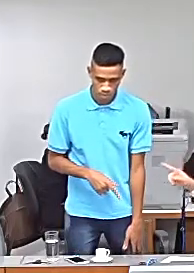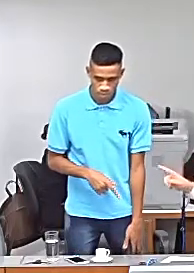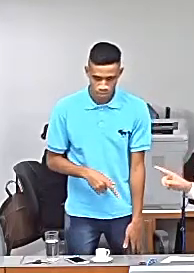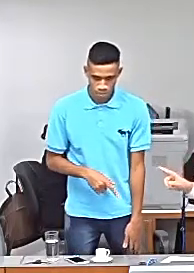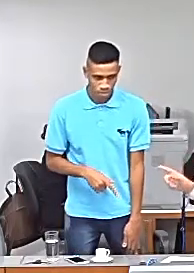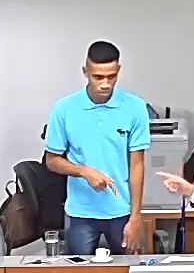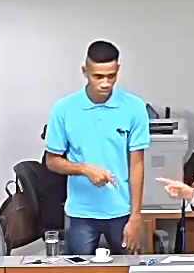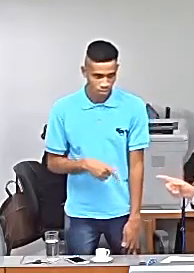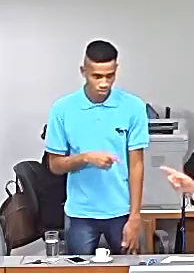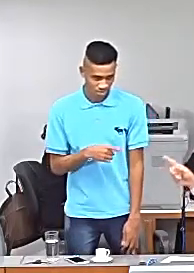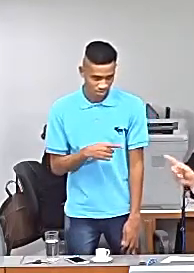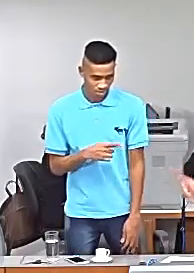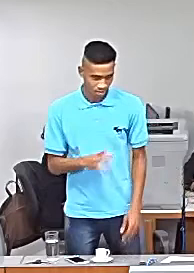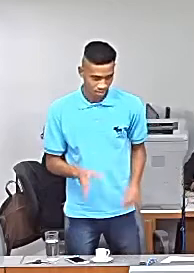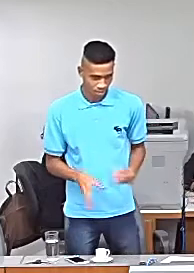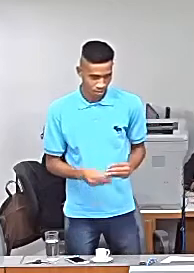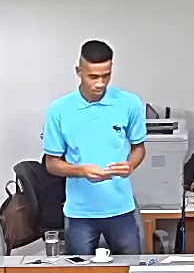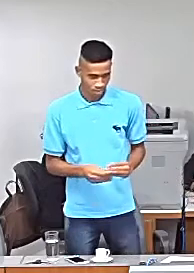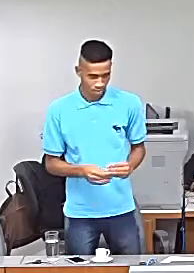deixa ele concluir.